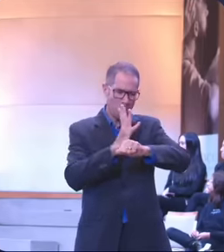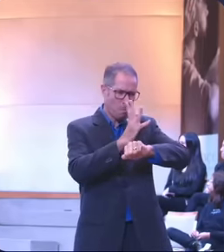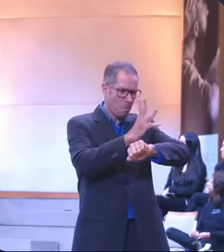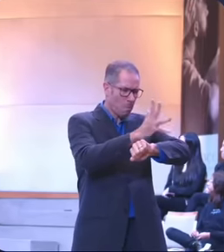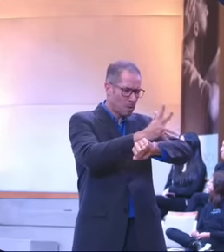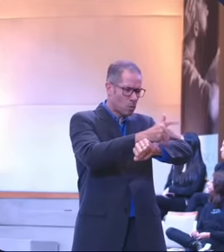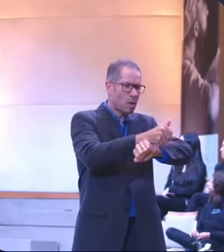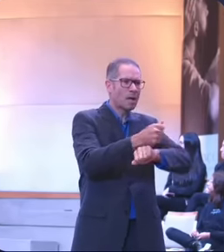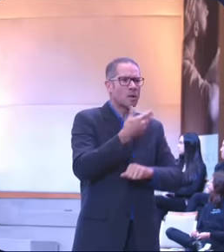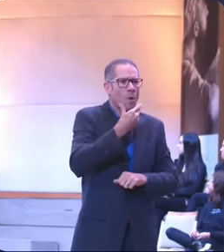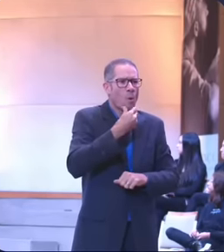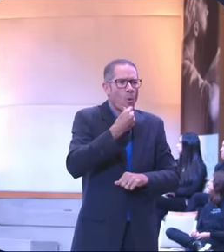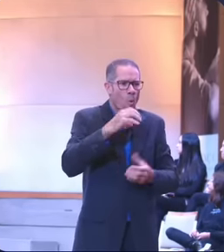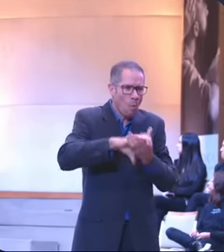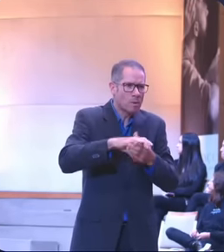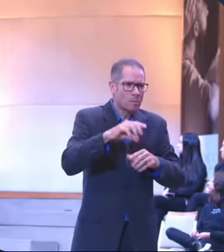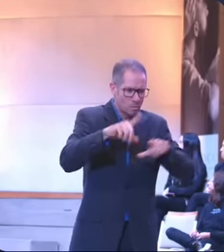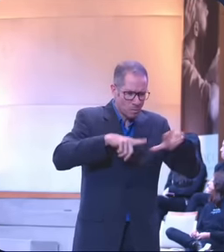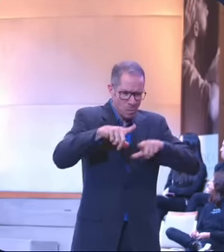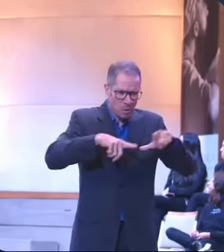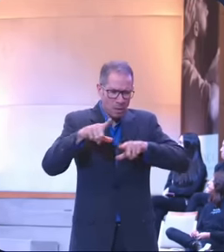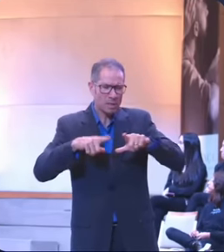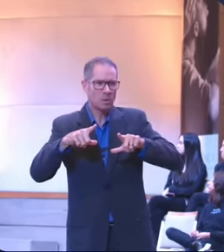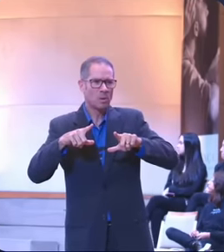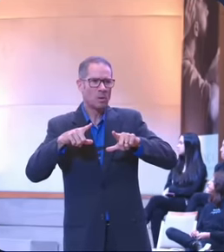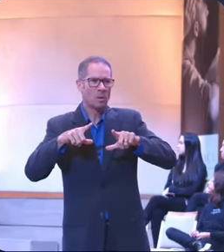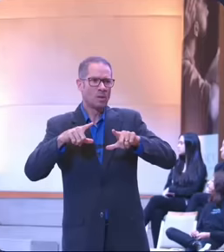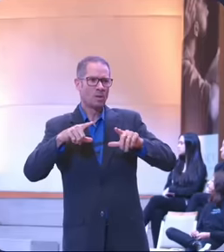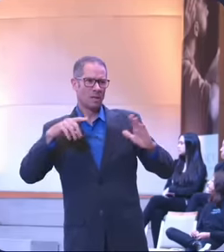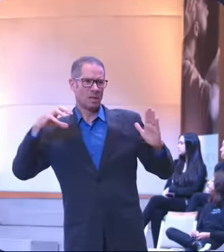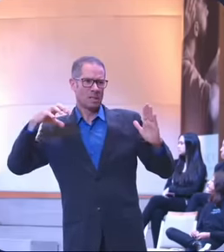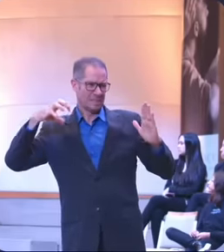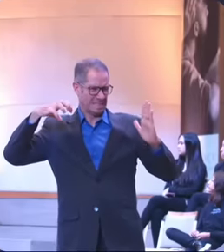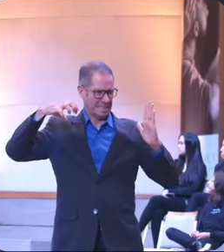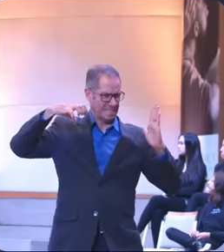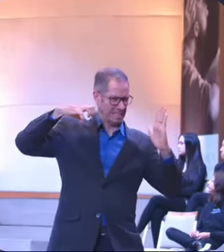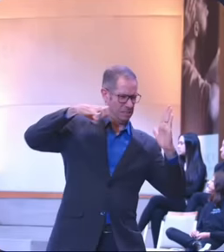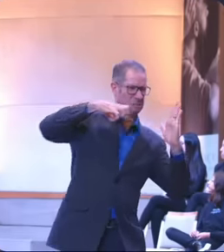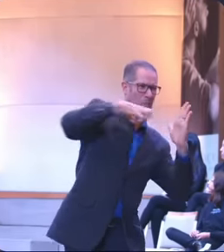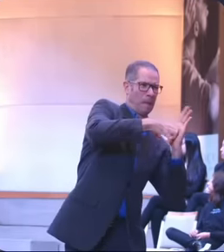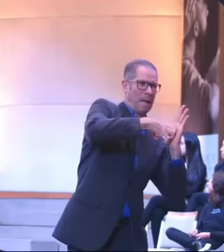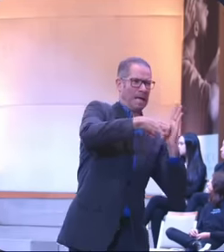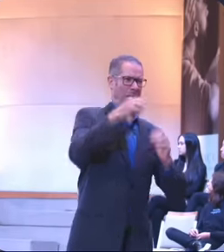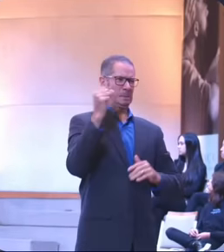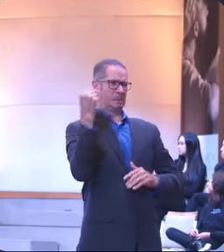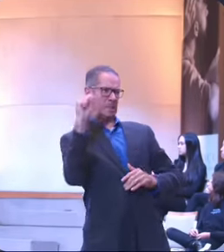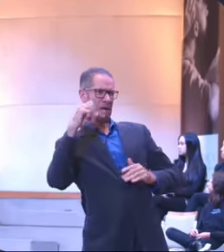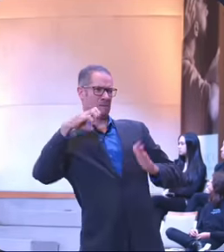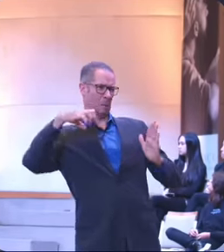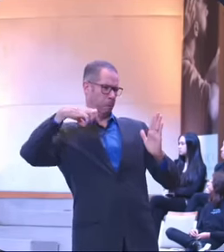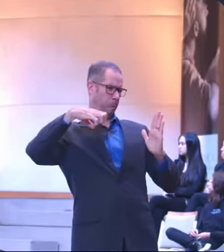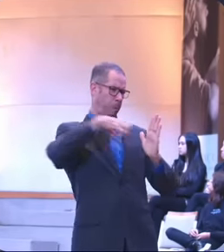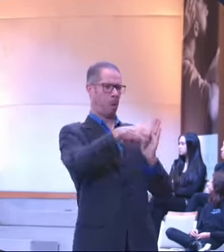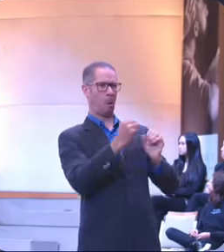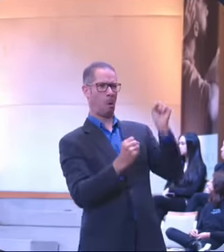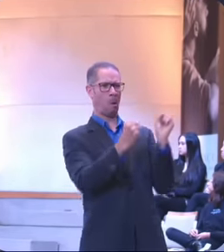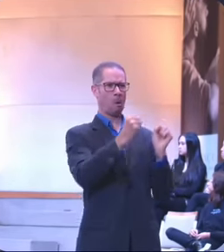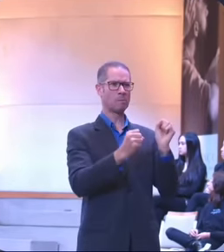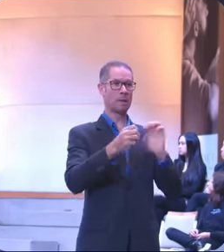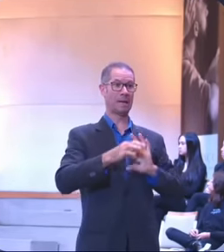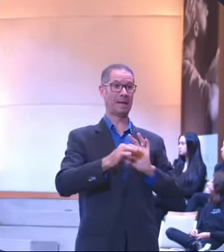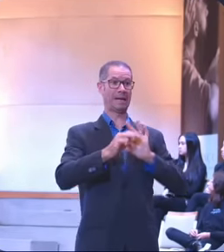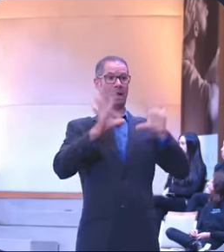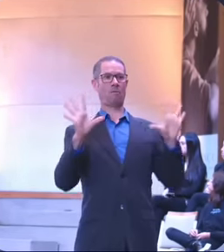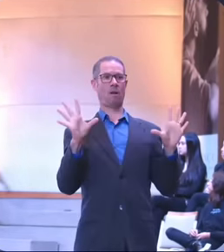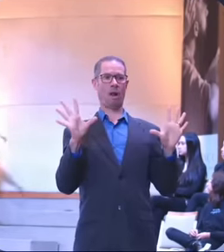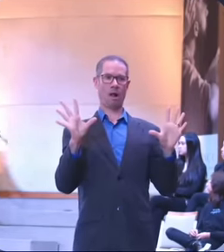ele trabalhando, ele bateu o seu carro num acidente grave. Graças a Deus houve